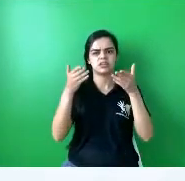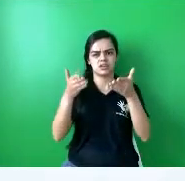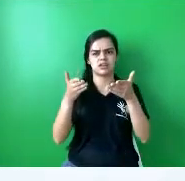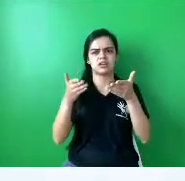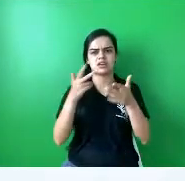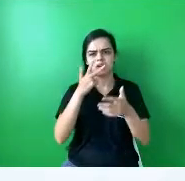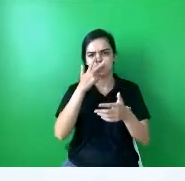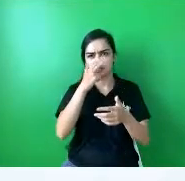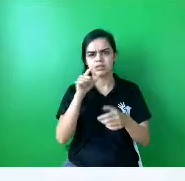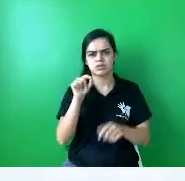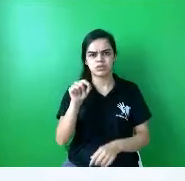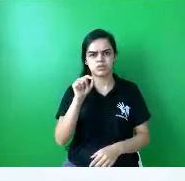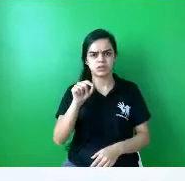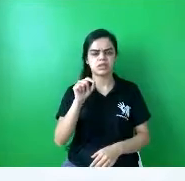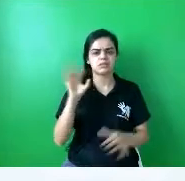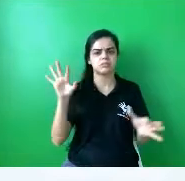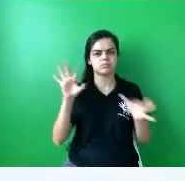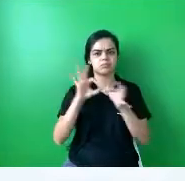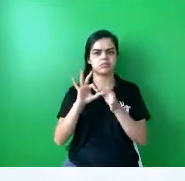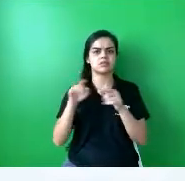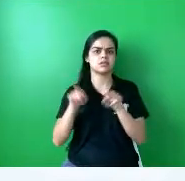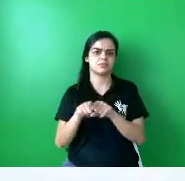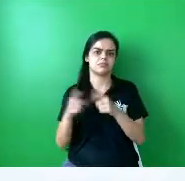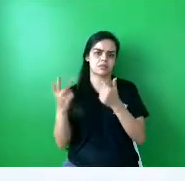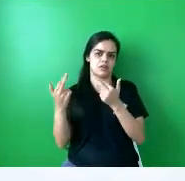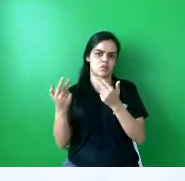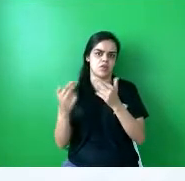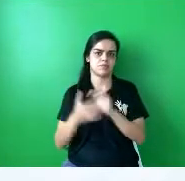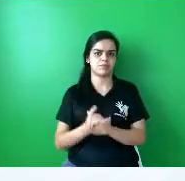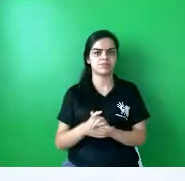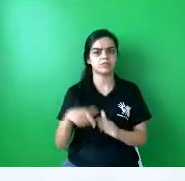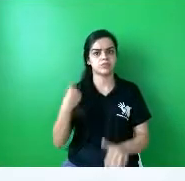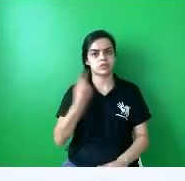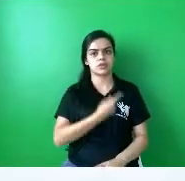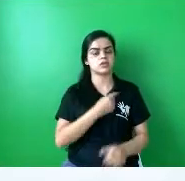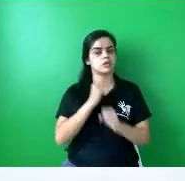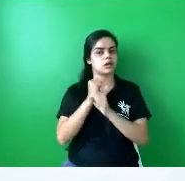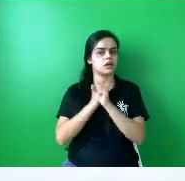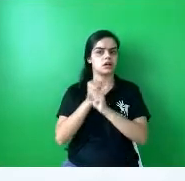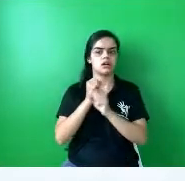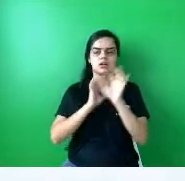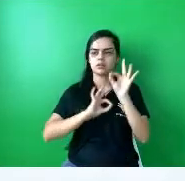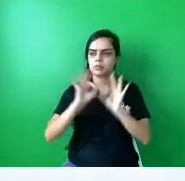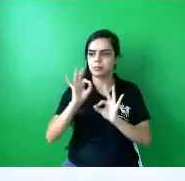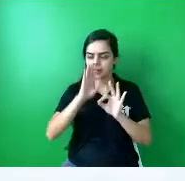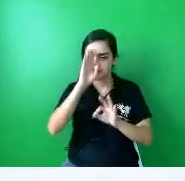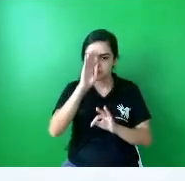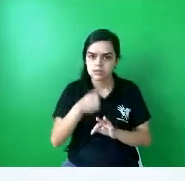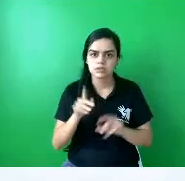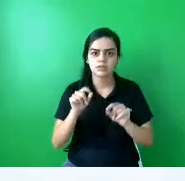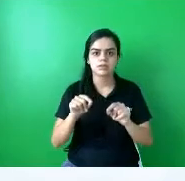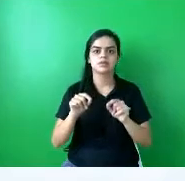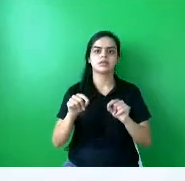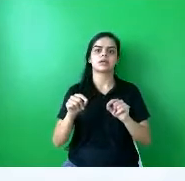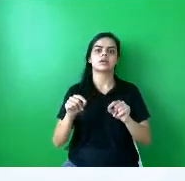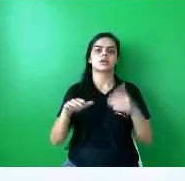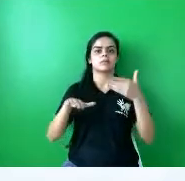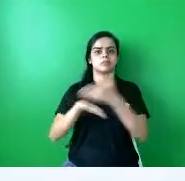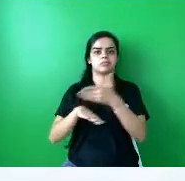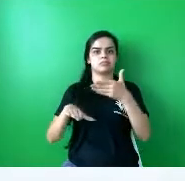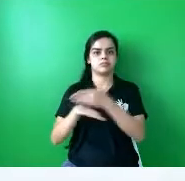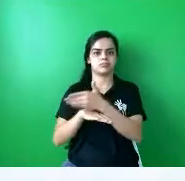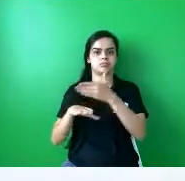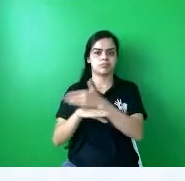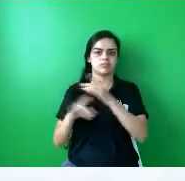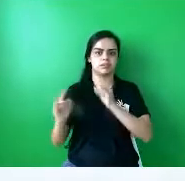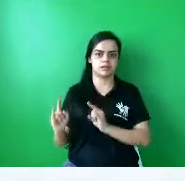acho que a ansiedade dos sócios é a nossa também, né? A gente fica aí o ano todo preparando aí a recepção dos nossos associados na